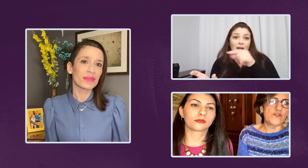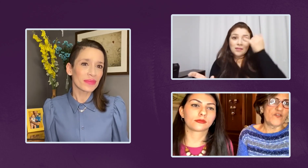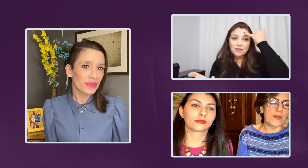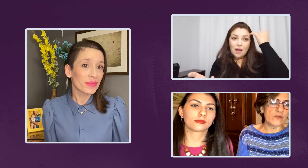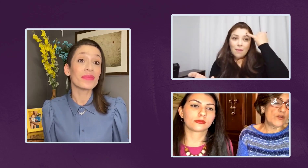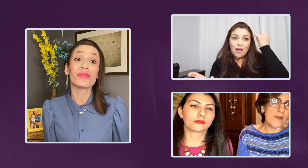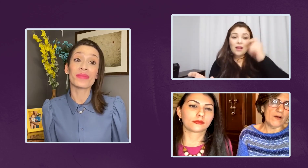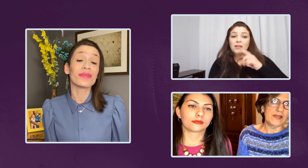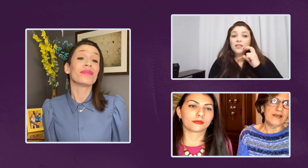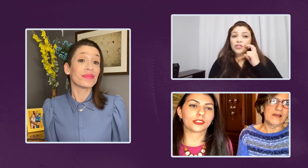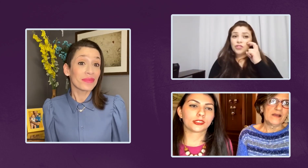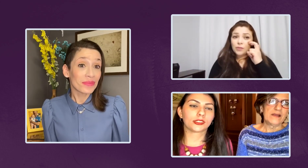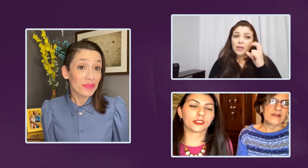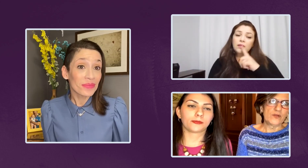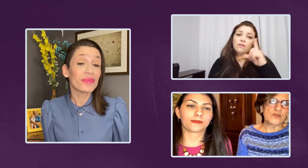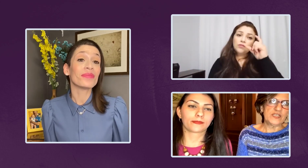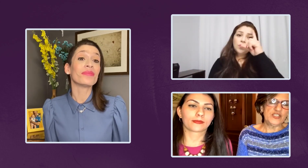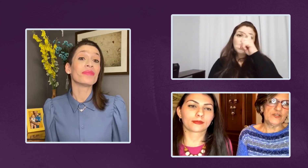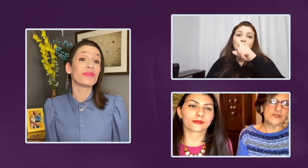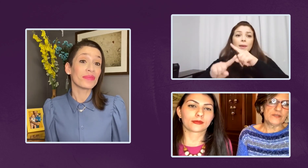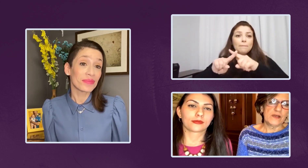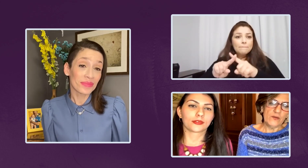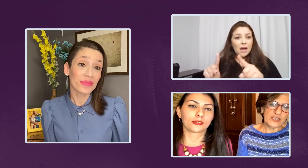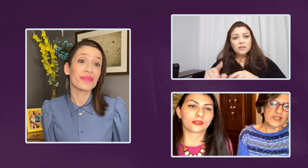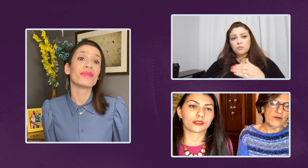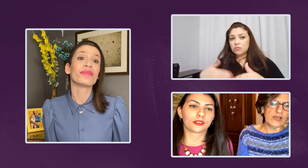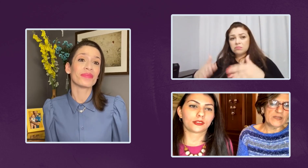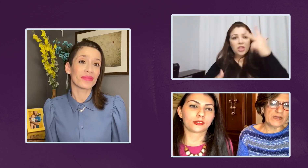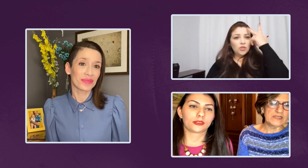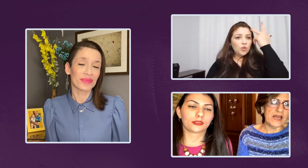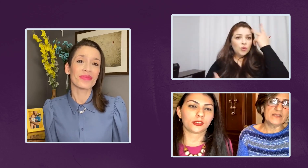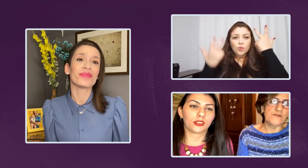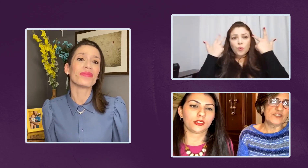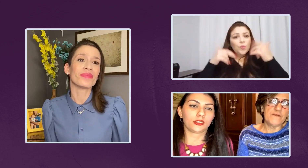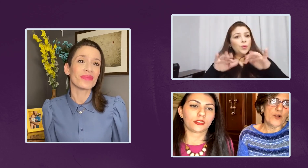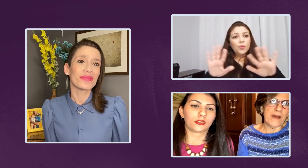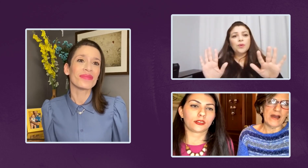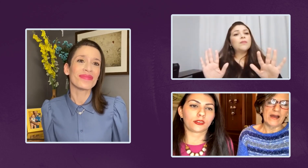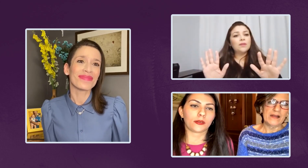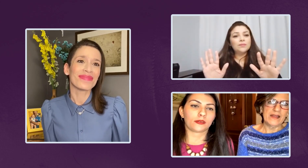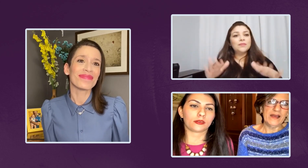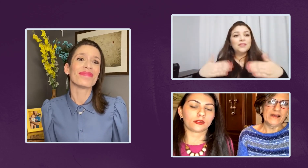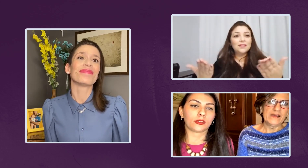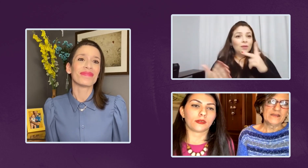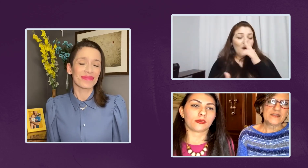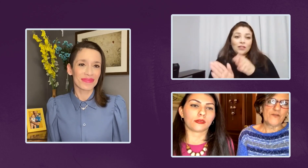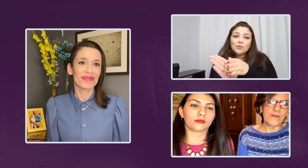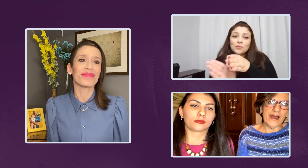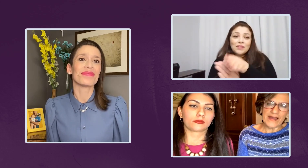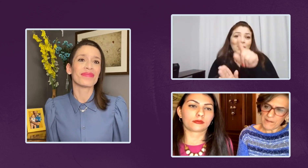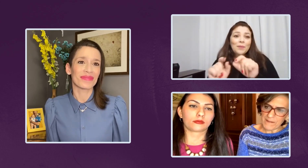teve um desenvolvimento normal, né? Em todos os sentidos. Eu acho que o que a gente pode dizer é isso, se informar, né?